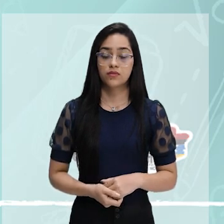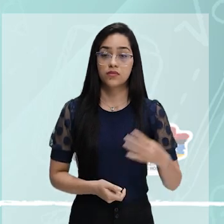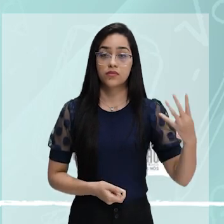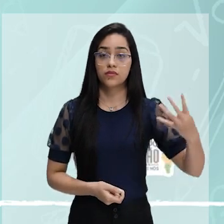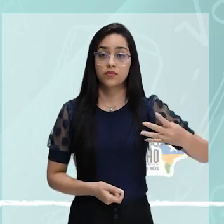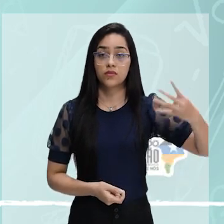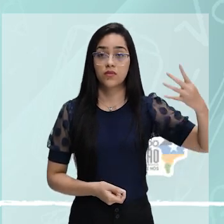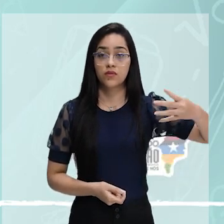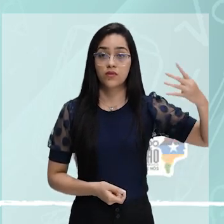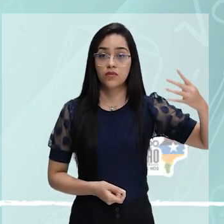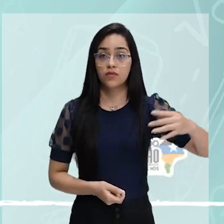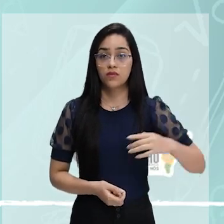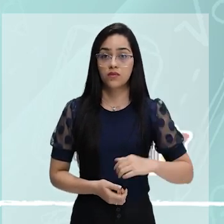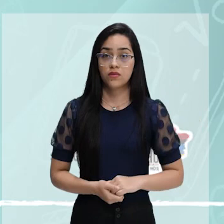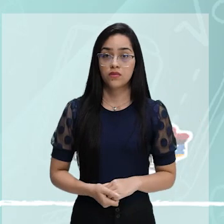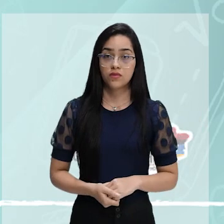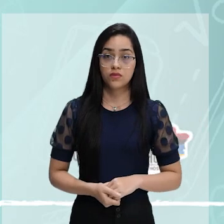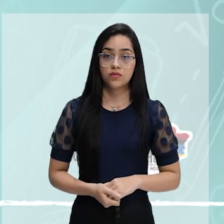vivos.